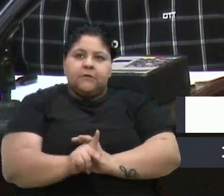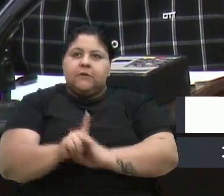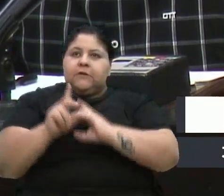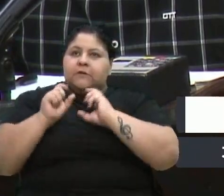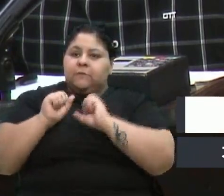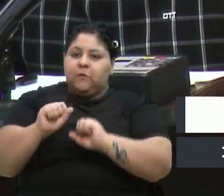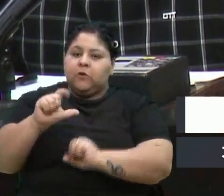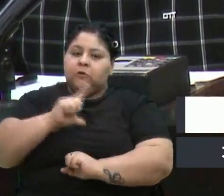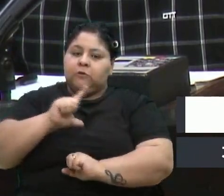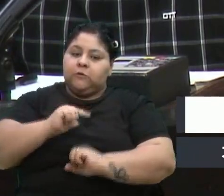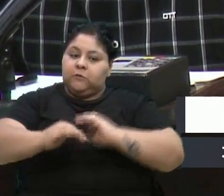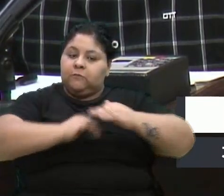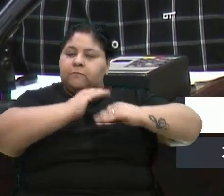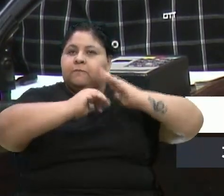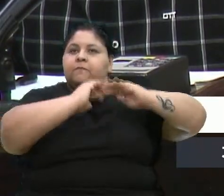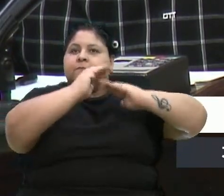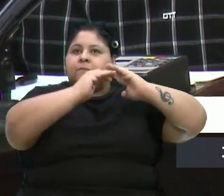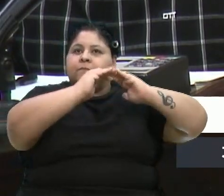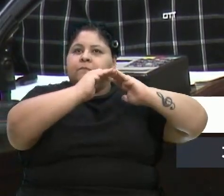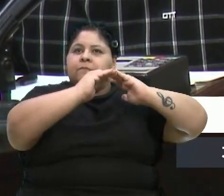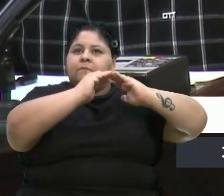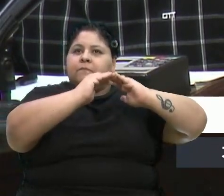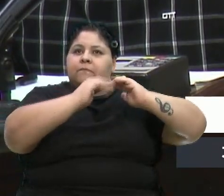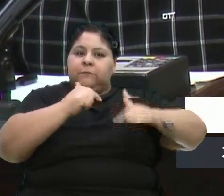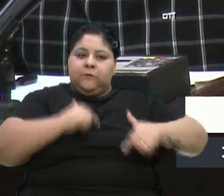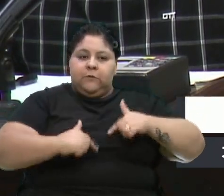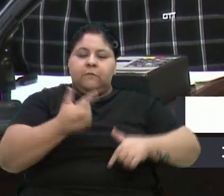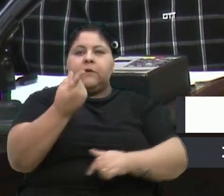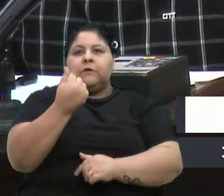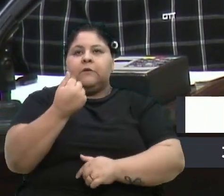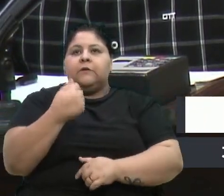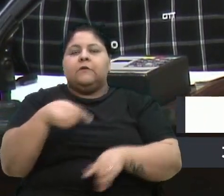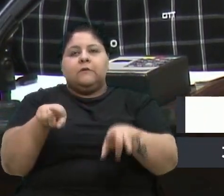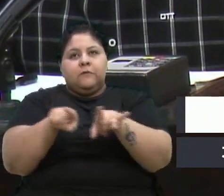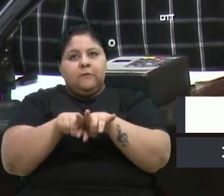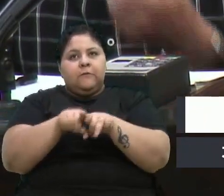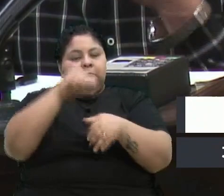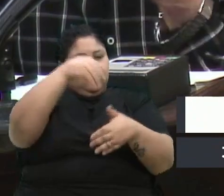possam ter o seu desenvolvimento de emprego e renda. Estaremos votando